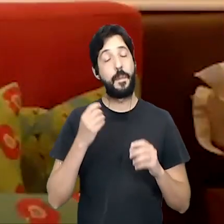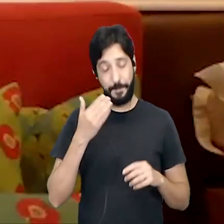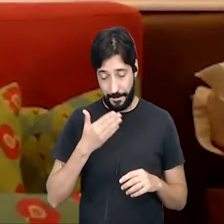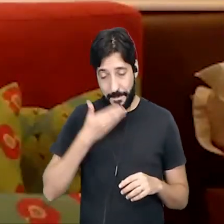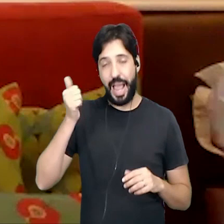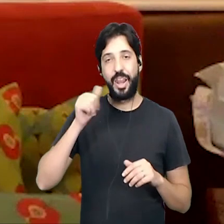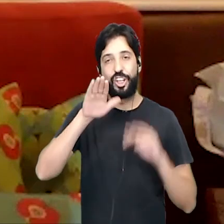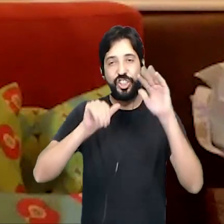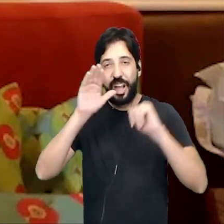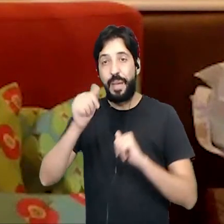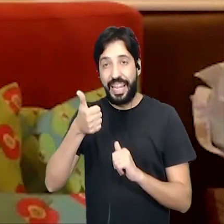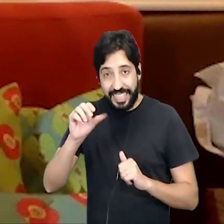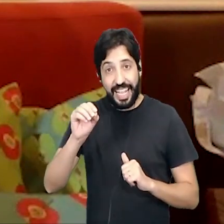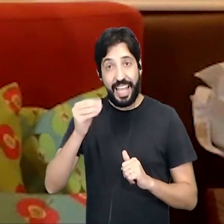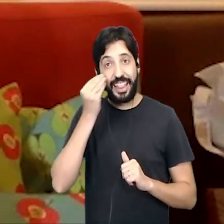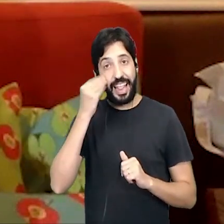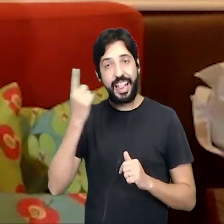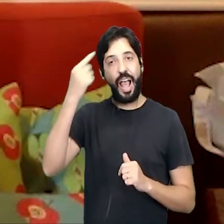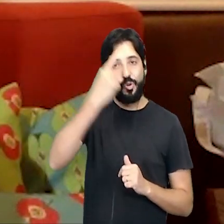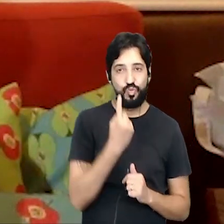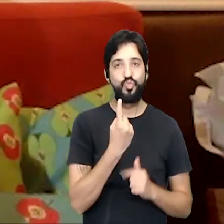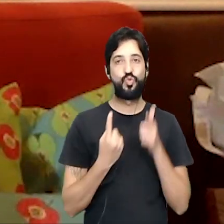talvez uma hora a gente convide 10 para ver se vem um.